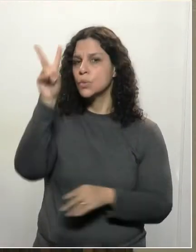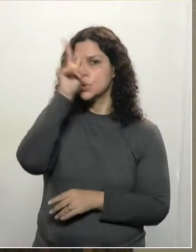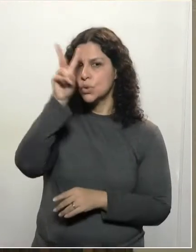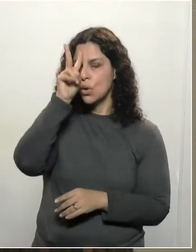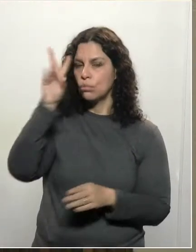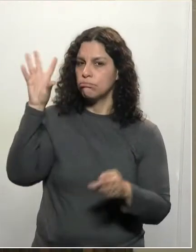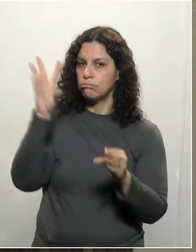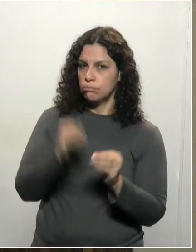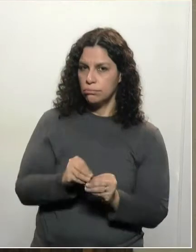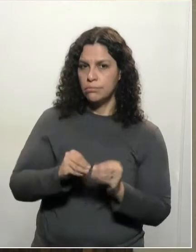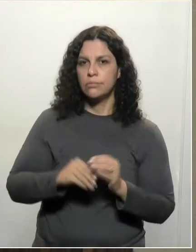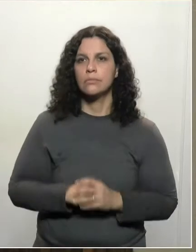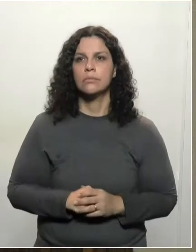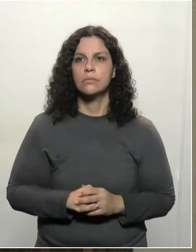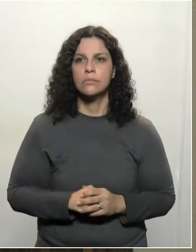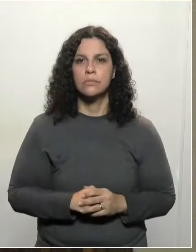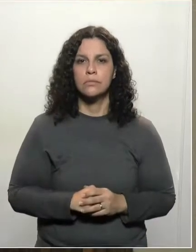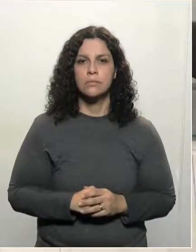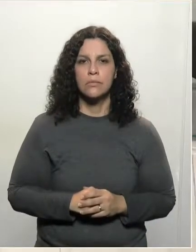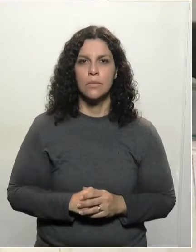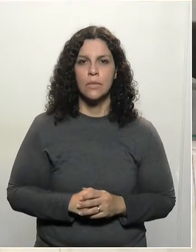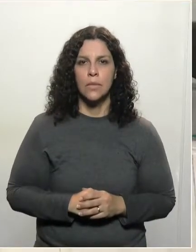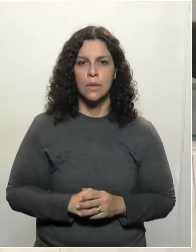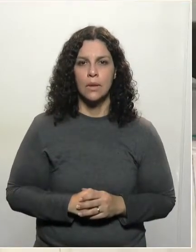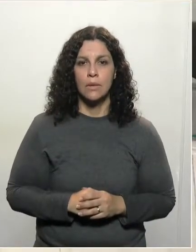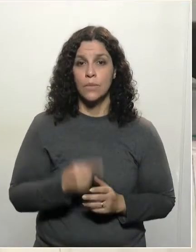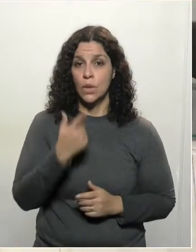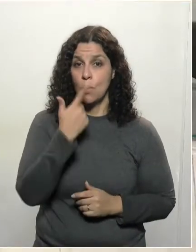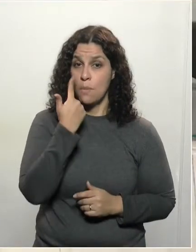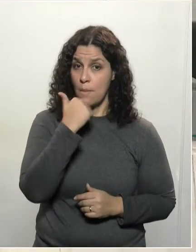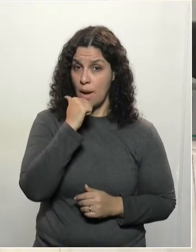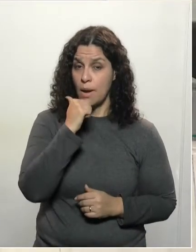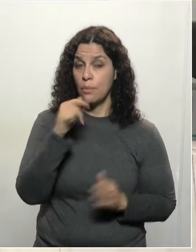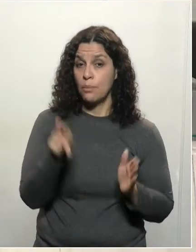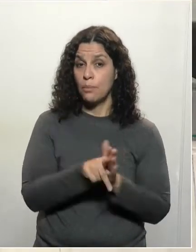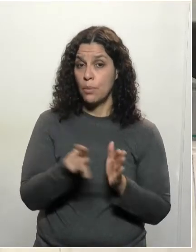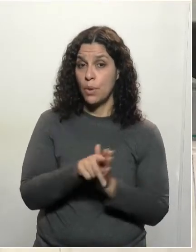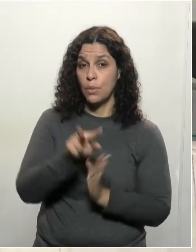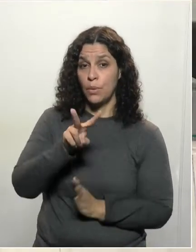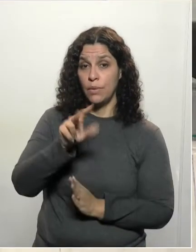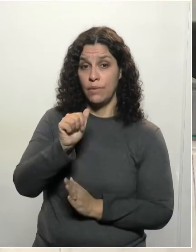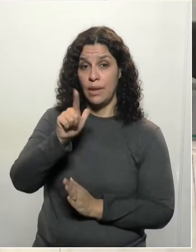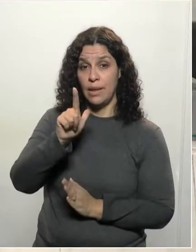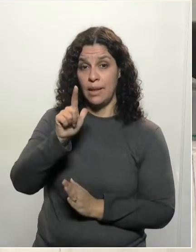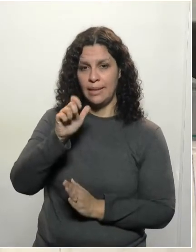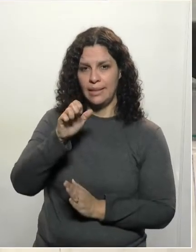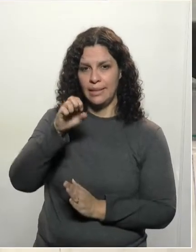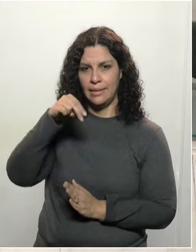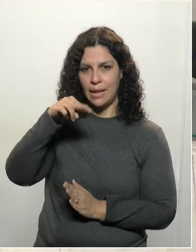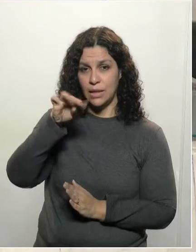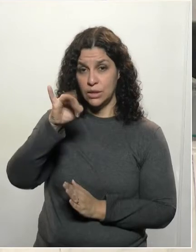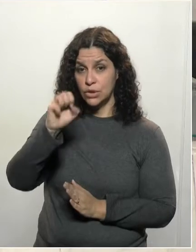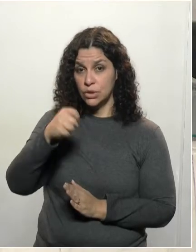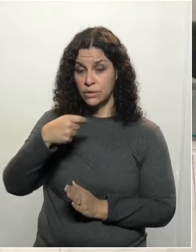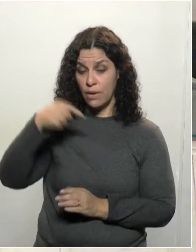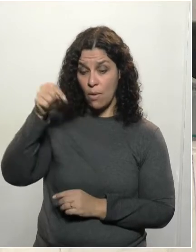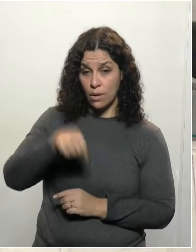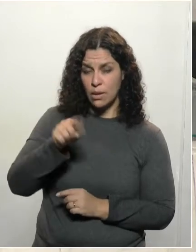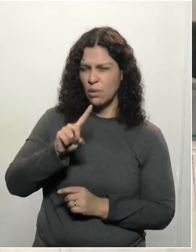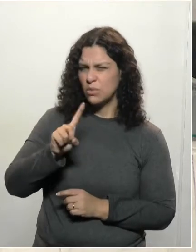histórico. O pai do menino Valentim esteve comigo há uns 15 dias